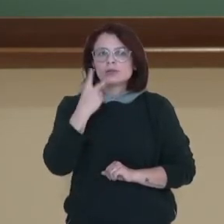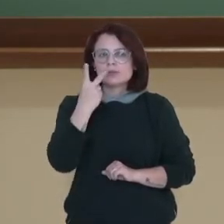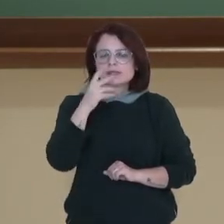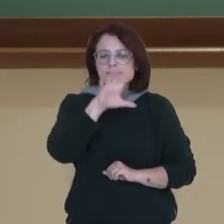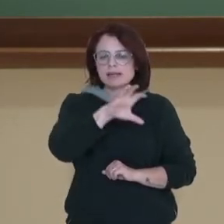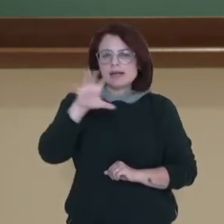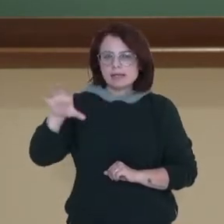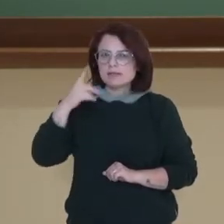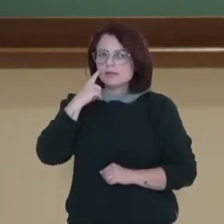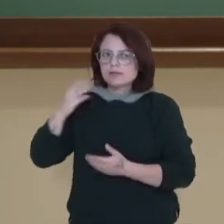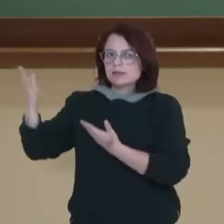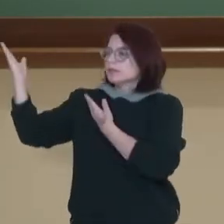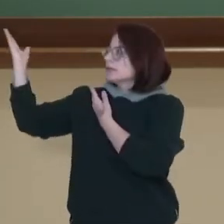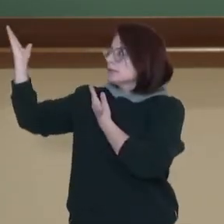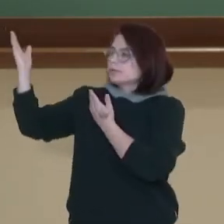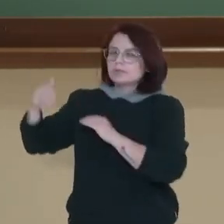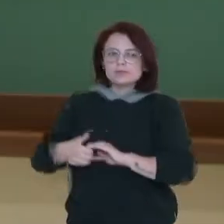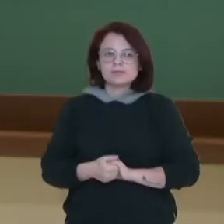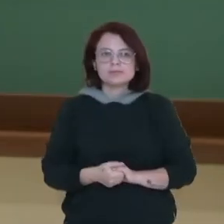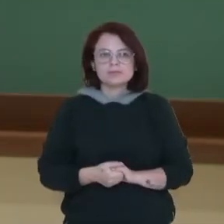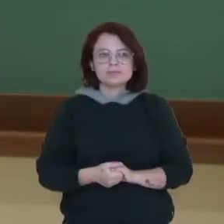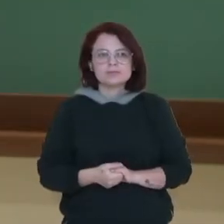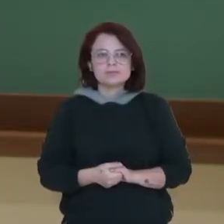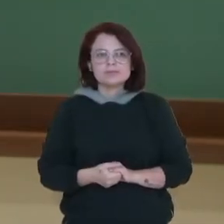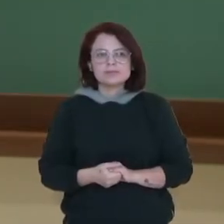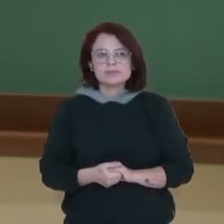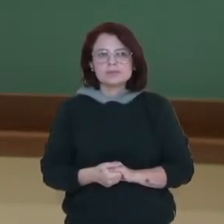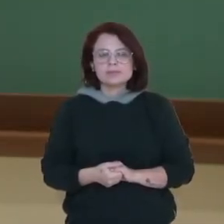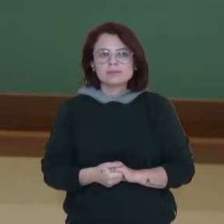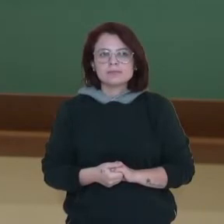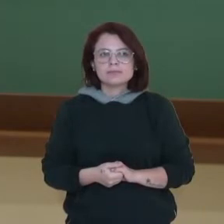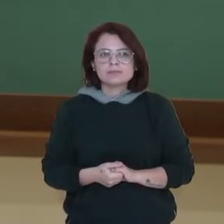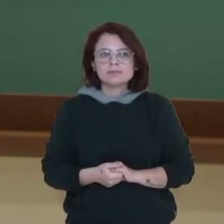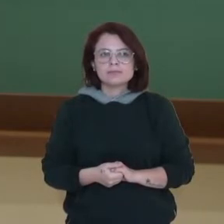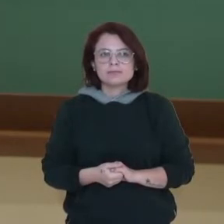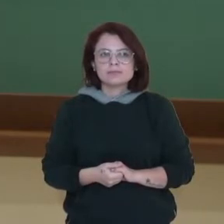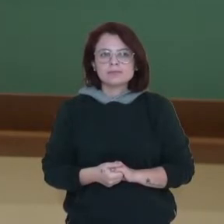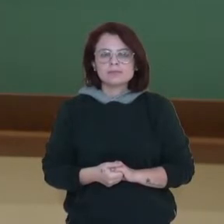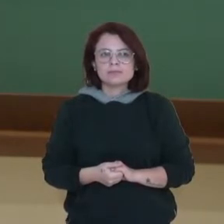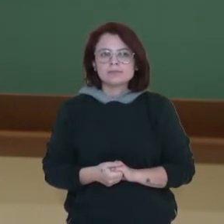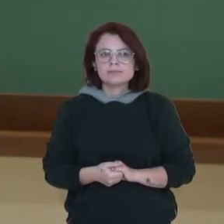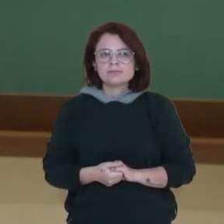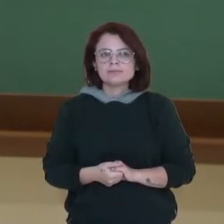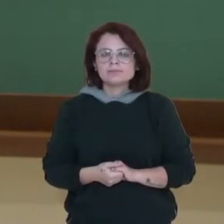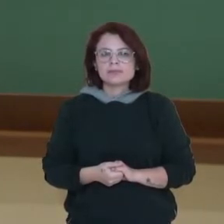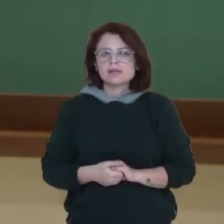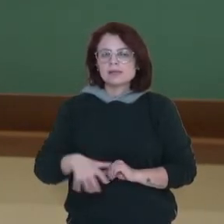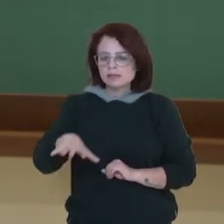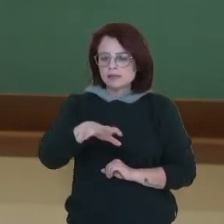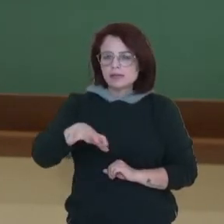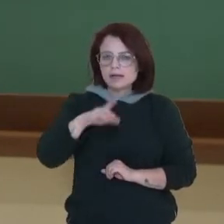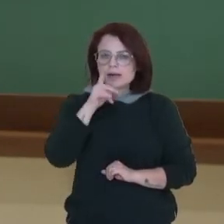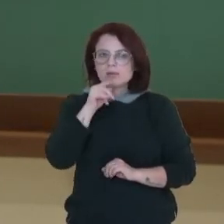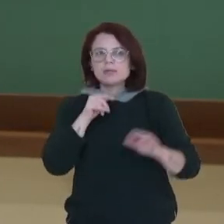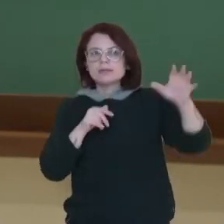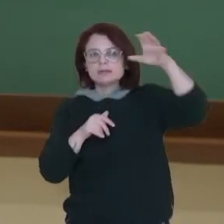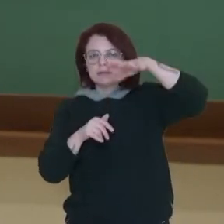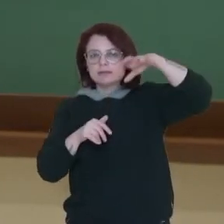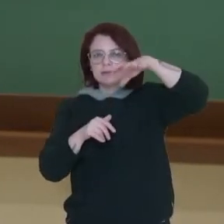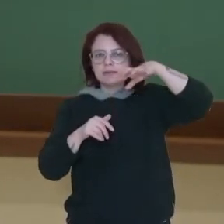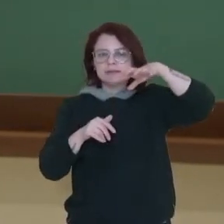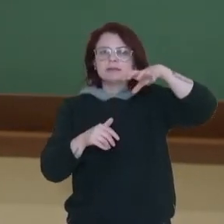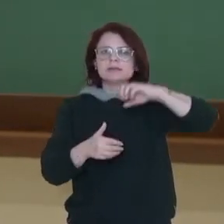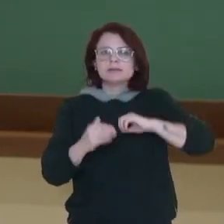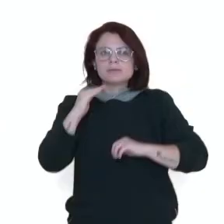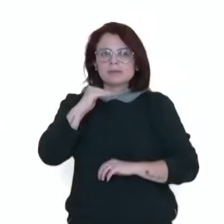seria um corte da raiz, né, e nós temos a parte do simplasto, que é a parte de cima, e apoblasto, que é a parte de baixo,